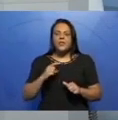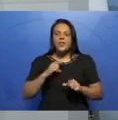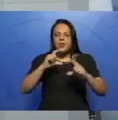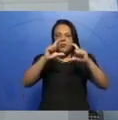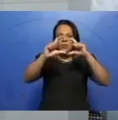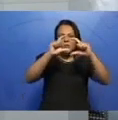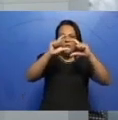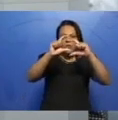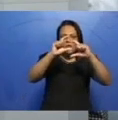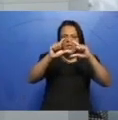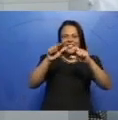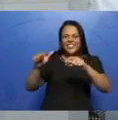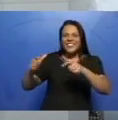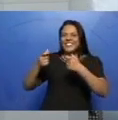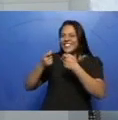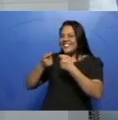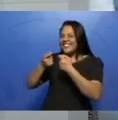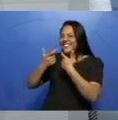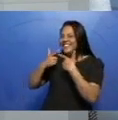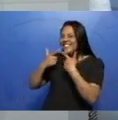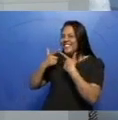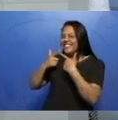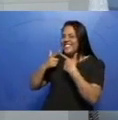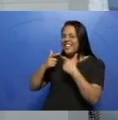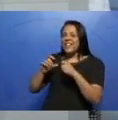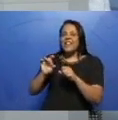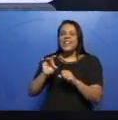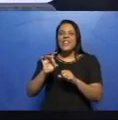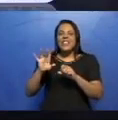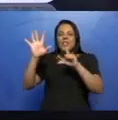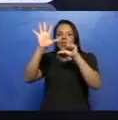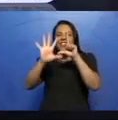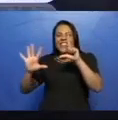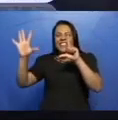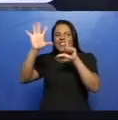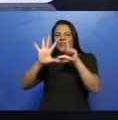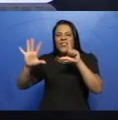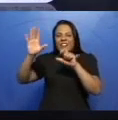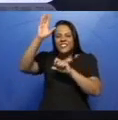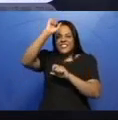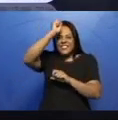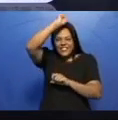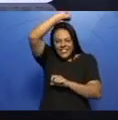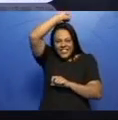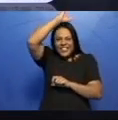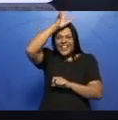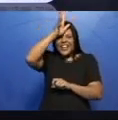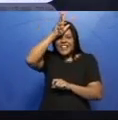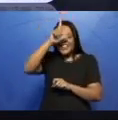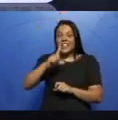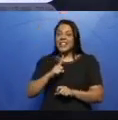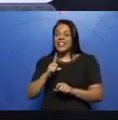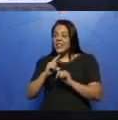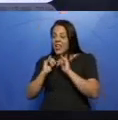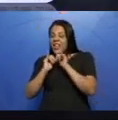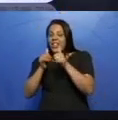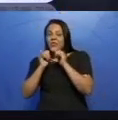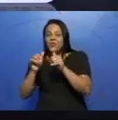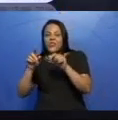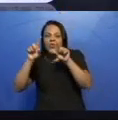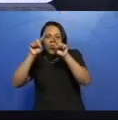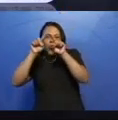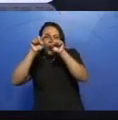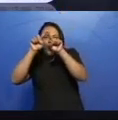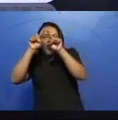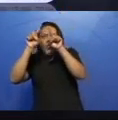tirinha, muito engraçada, aliás, porque a imagem é só da galinha e tem uma notícia que ela dá, que é um balãozinho